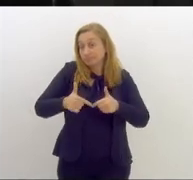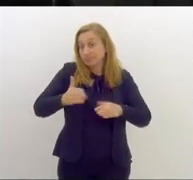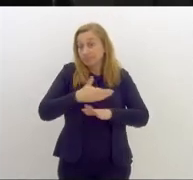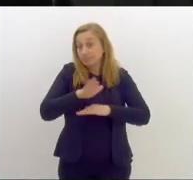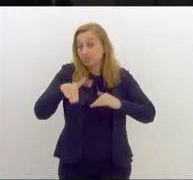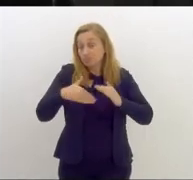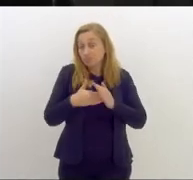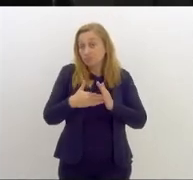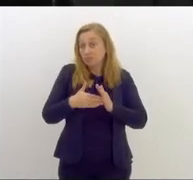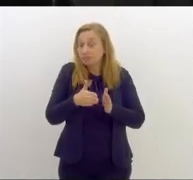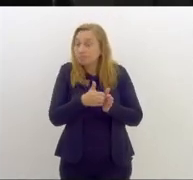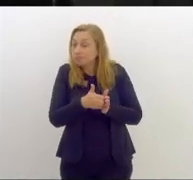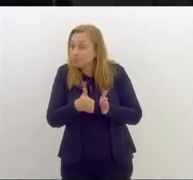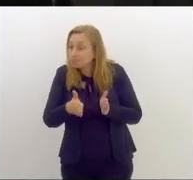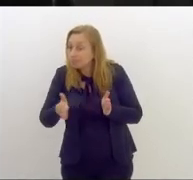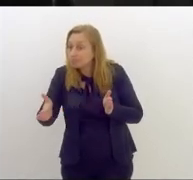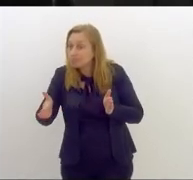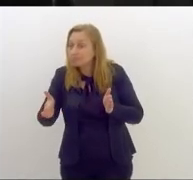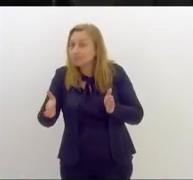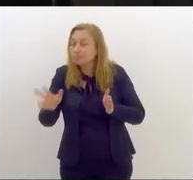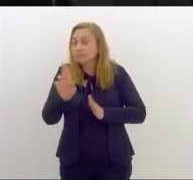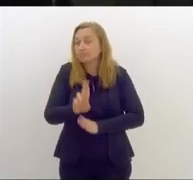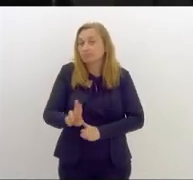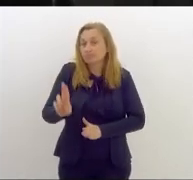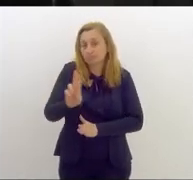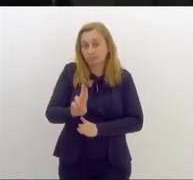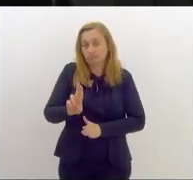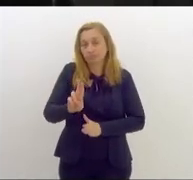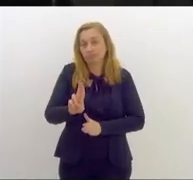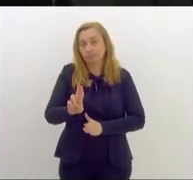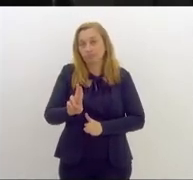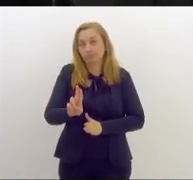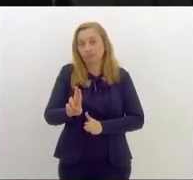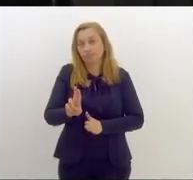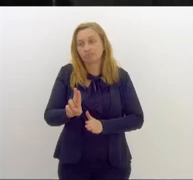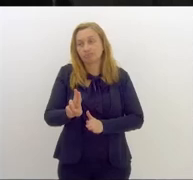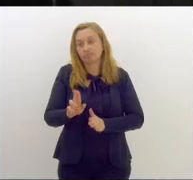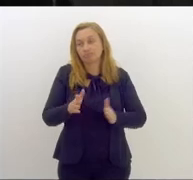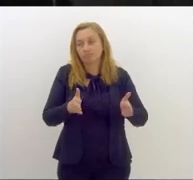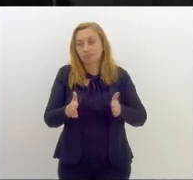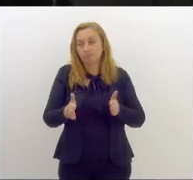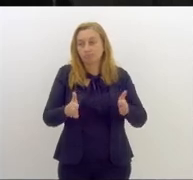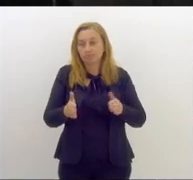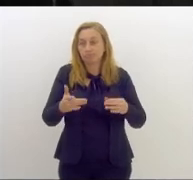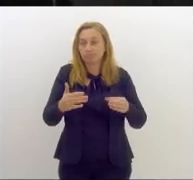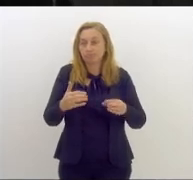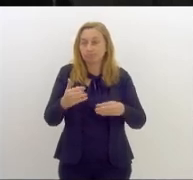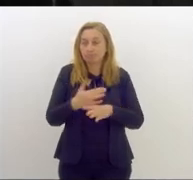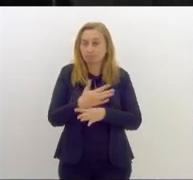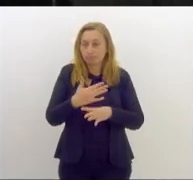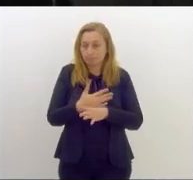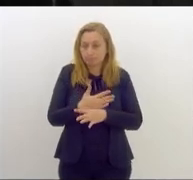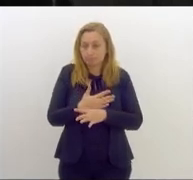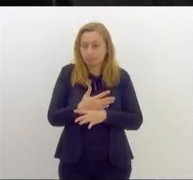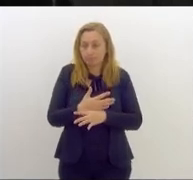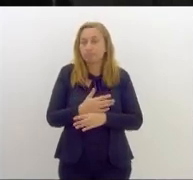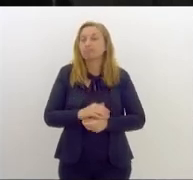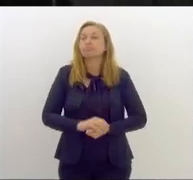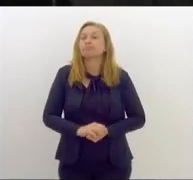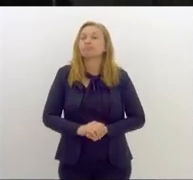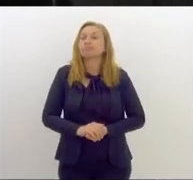as seus processos de utilização em perímetro urbano no